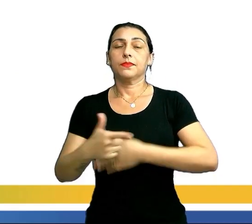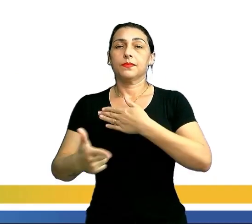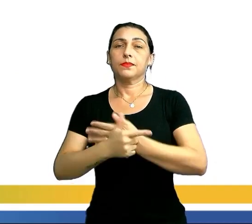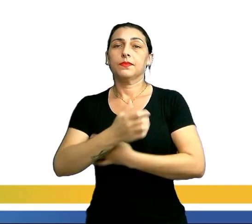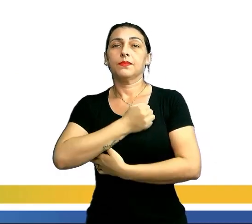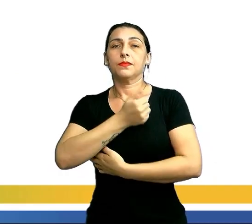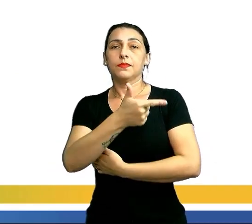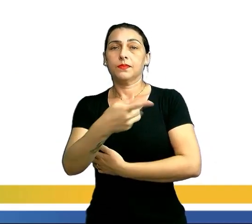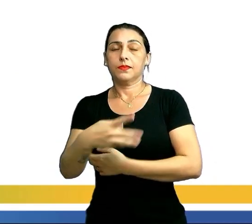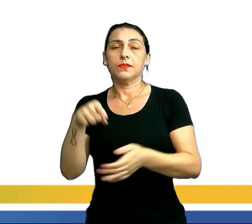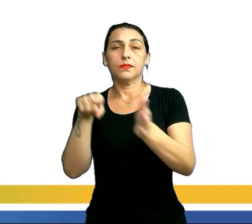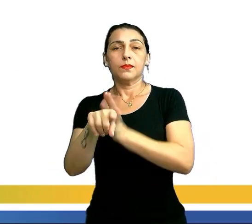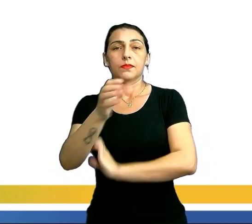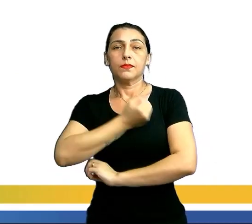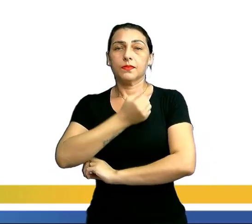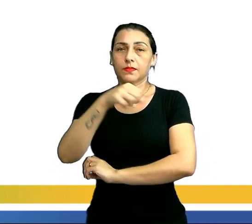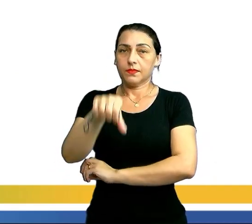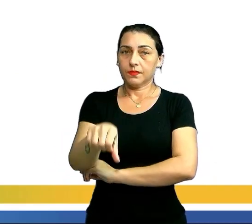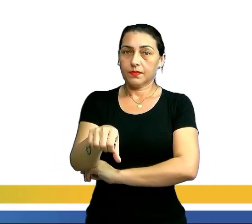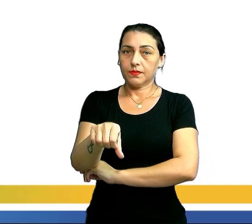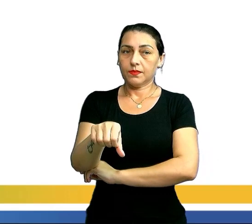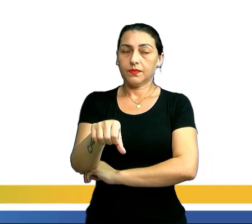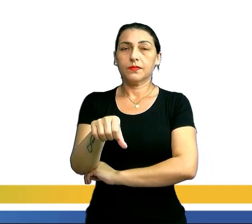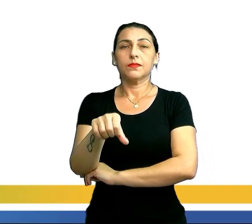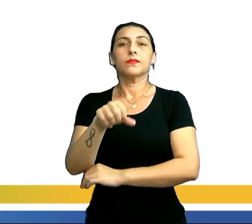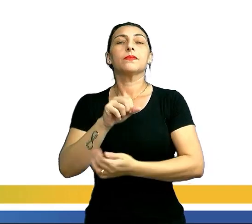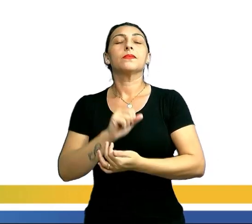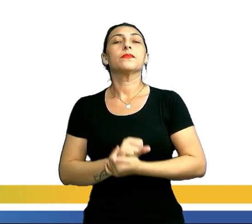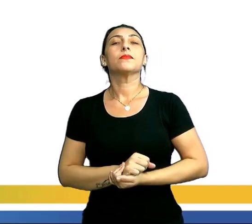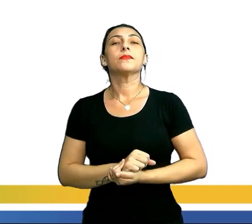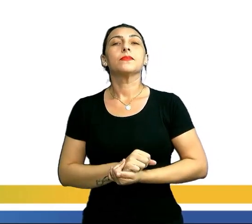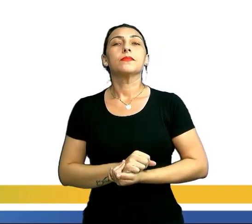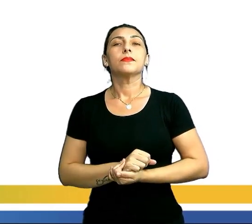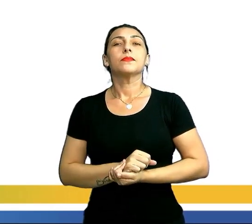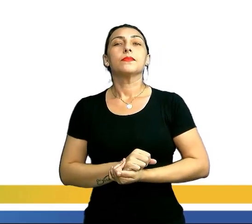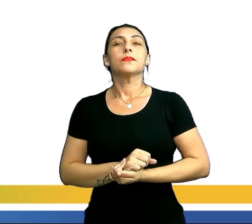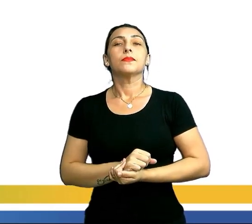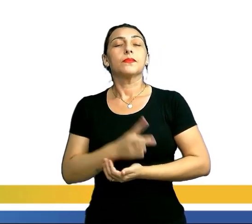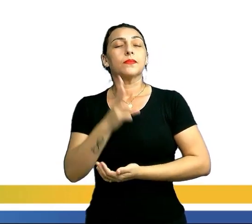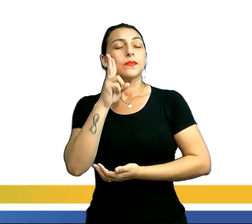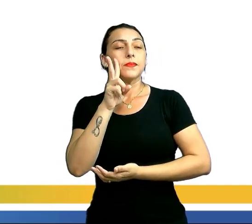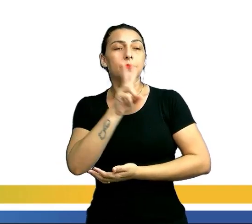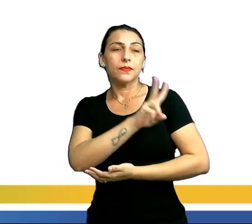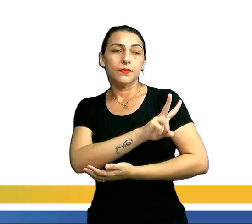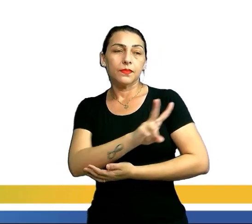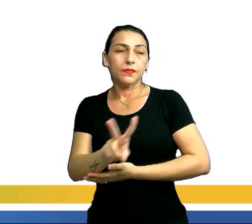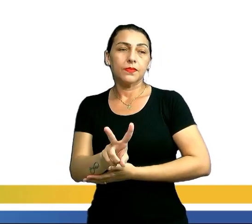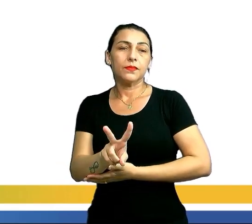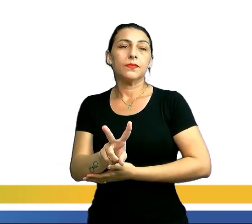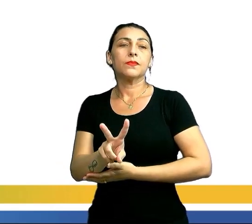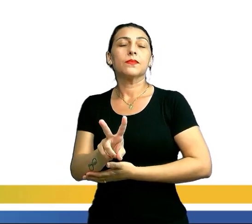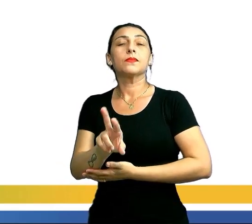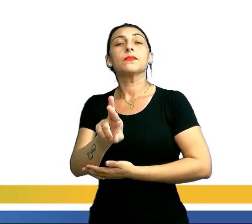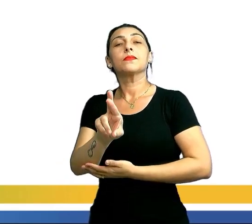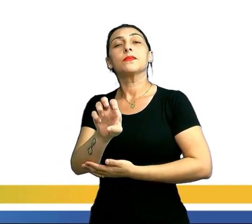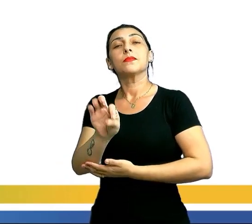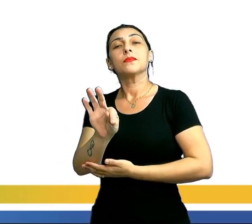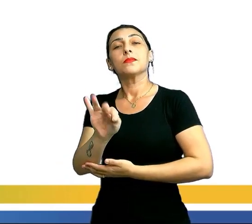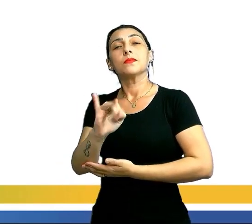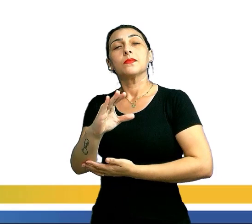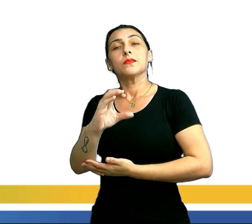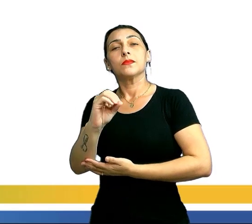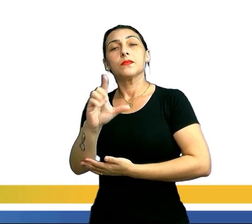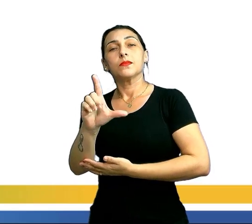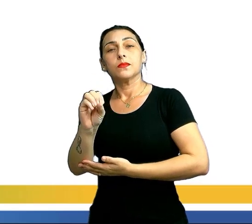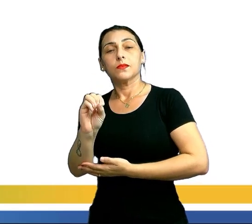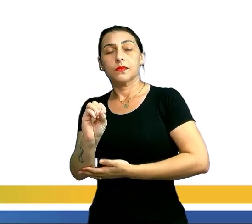página 23, questão 9. Vai que é sua. Aqui nós vemos o retículo endoplasmático